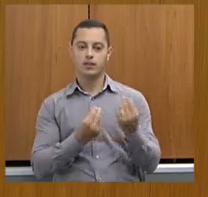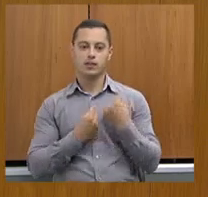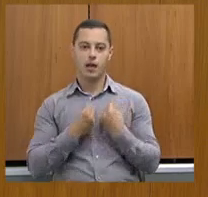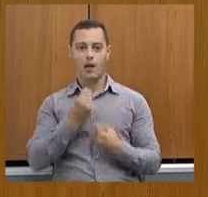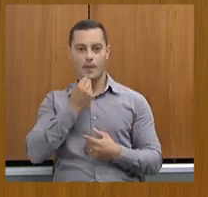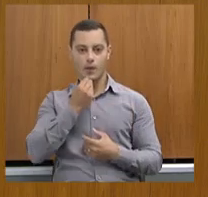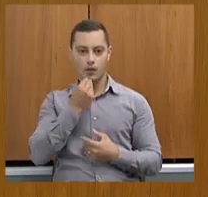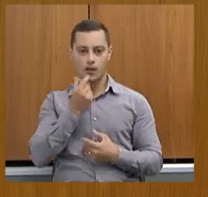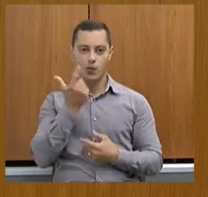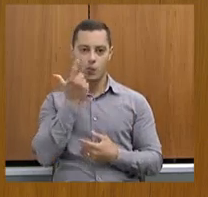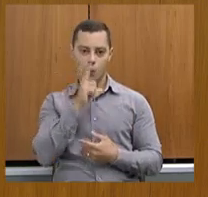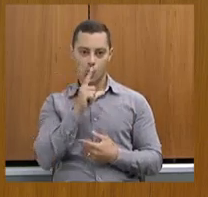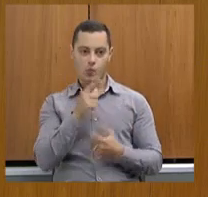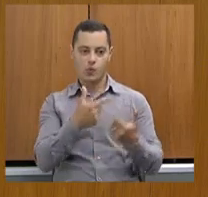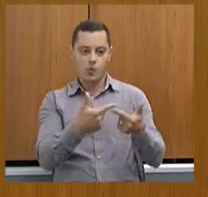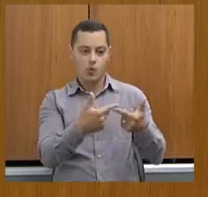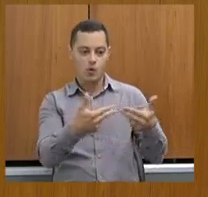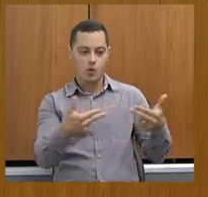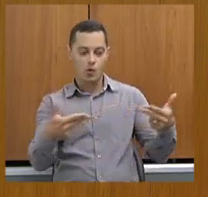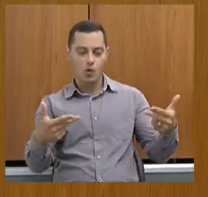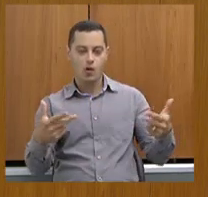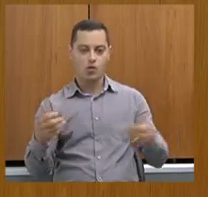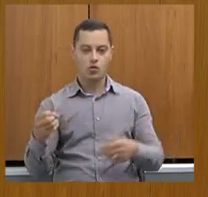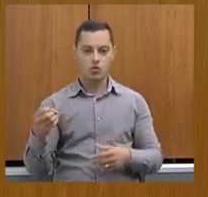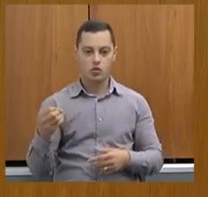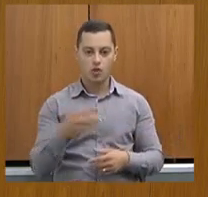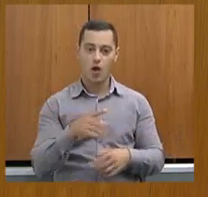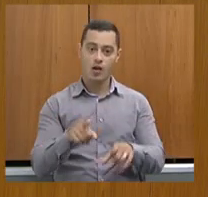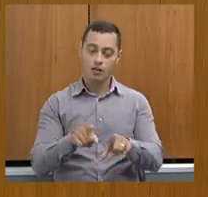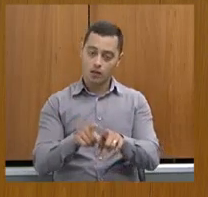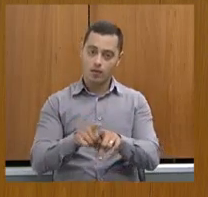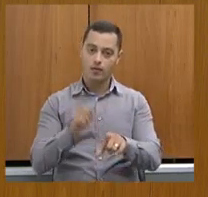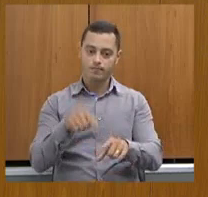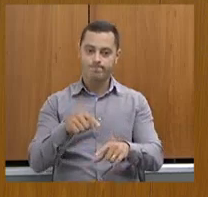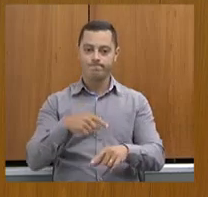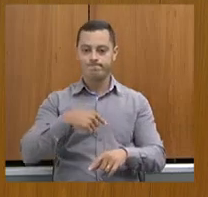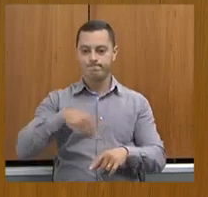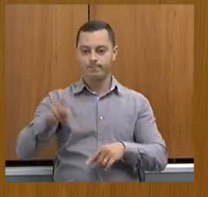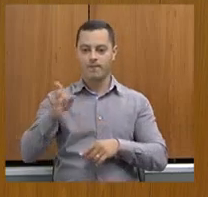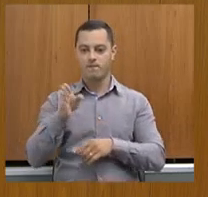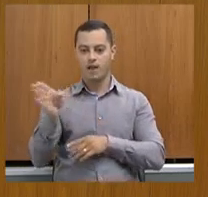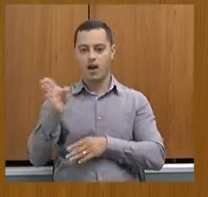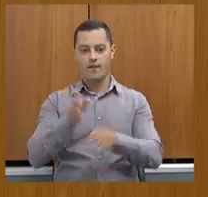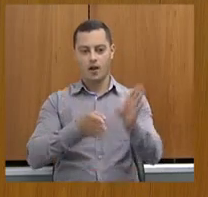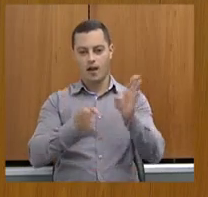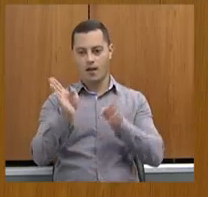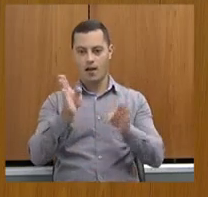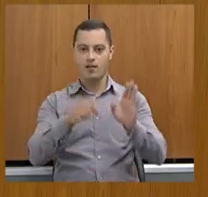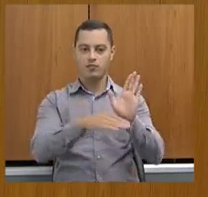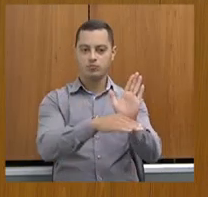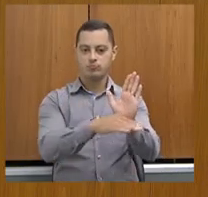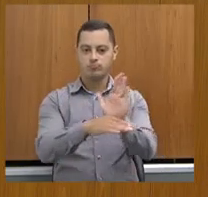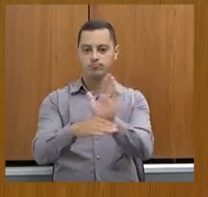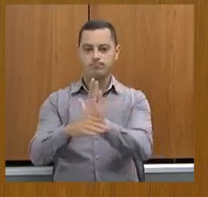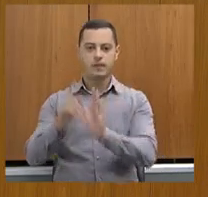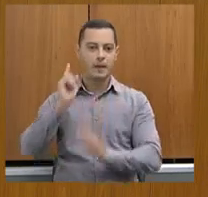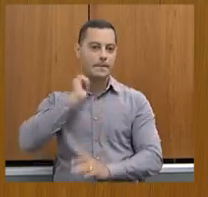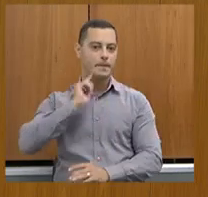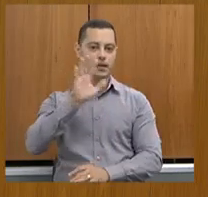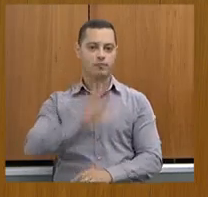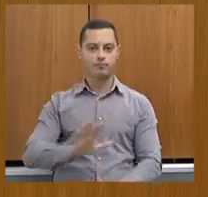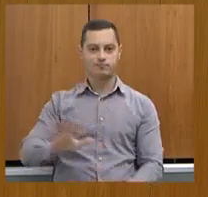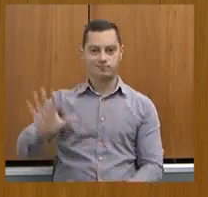aquisição de renovação de levar esse Socorro aos mais diversos pontos do Estado de Minas Gerais